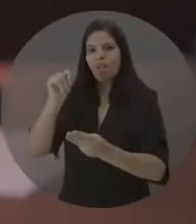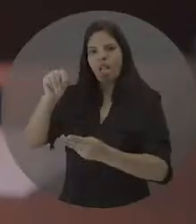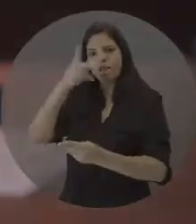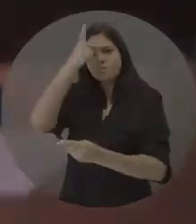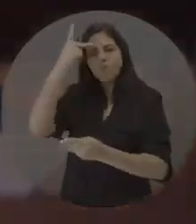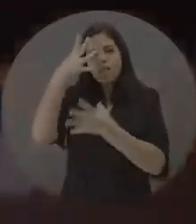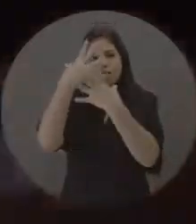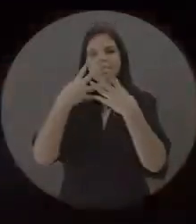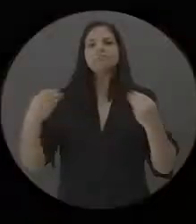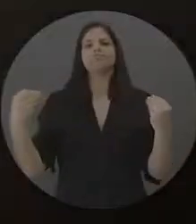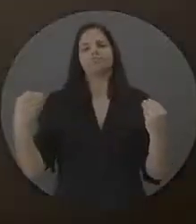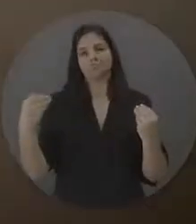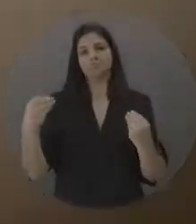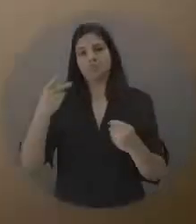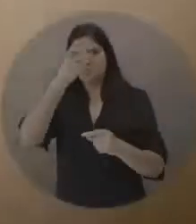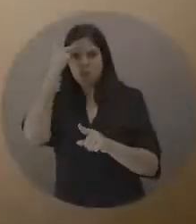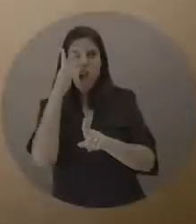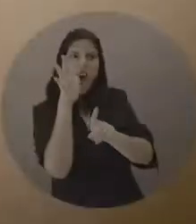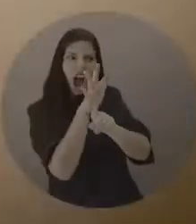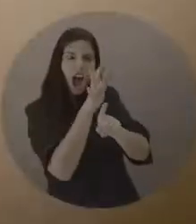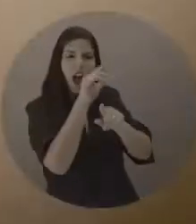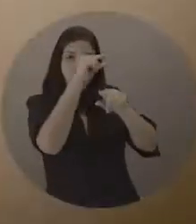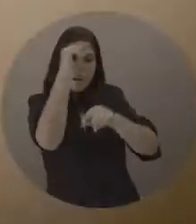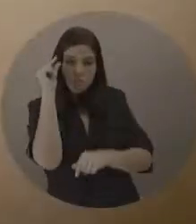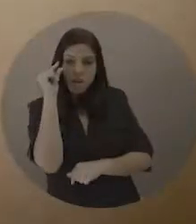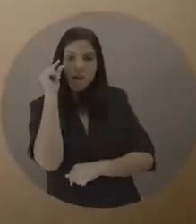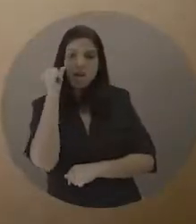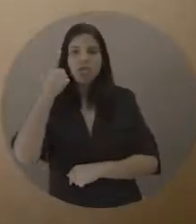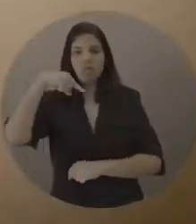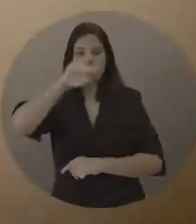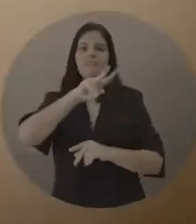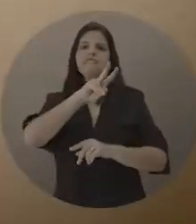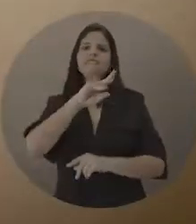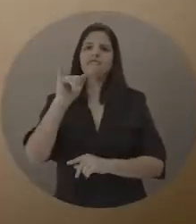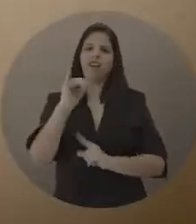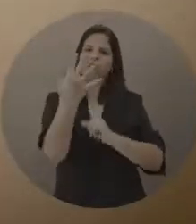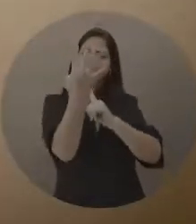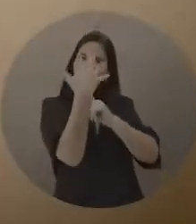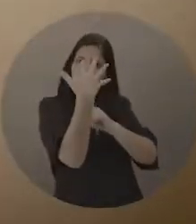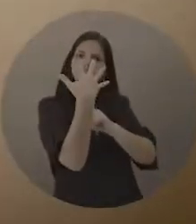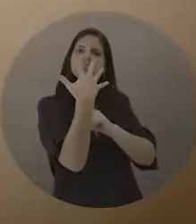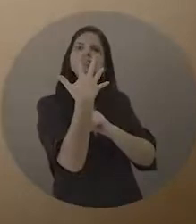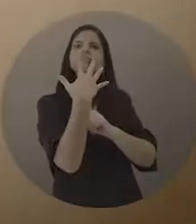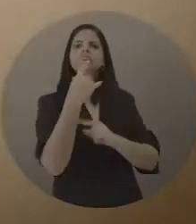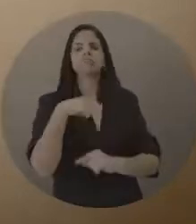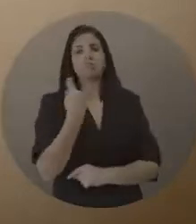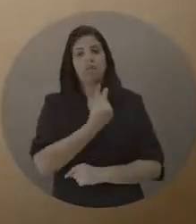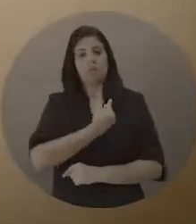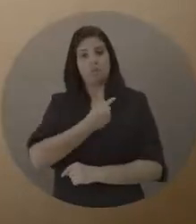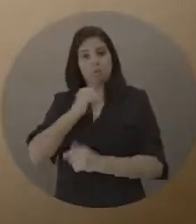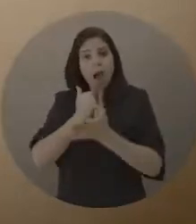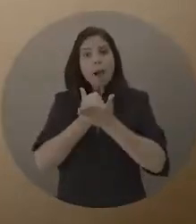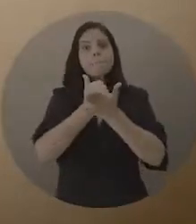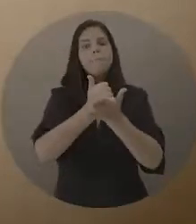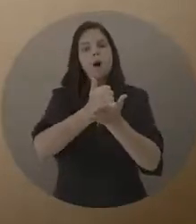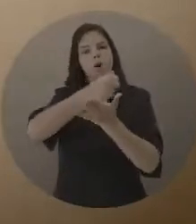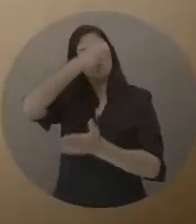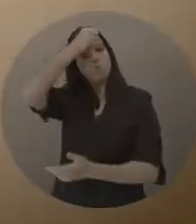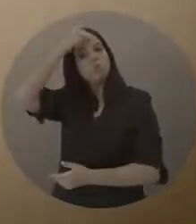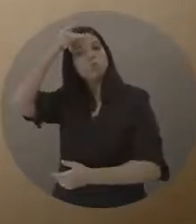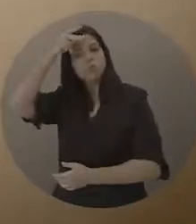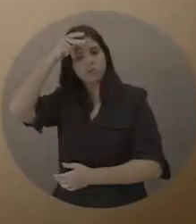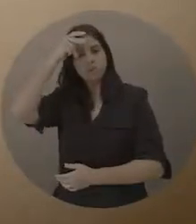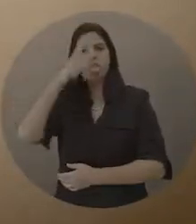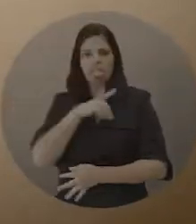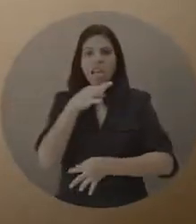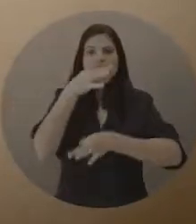sempre foi esquecido. As pessoas atacam ele e também, as pessoas também atacam, vai atacar a gente, porque a gente apoia o